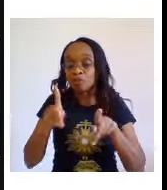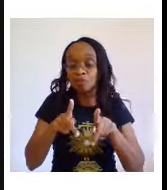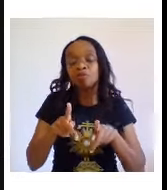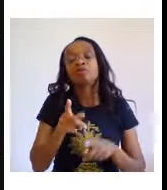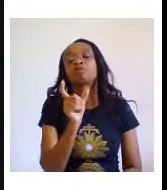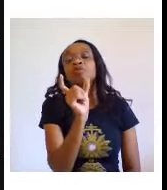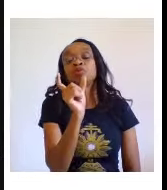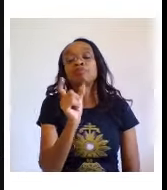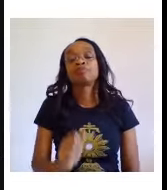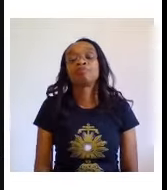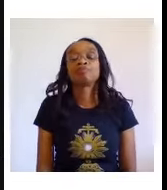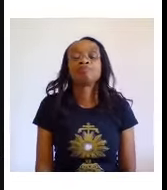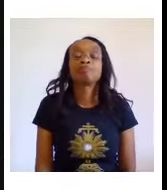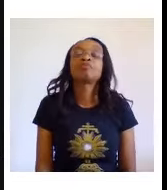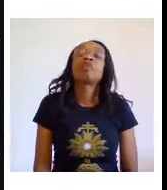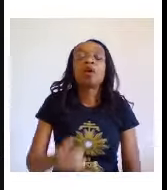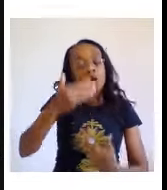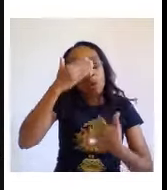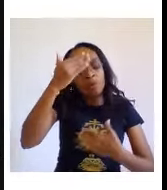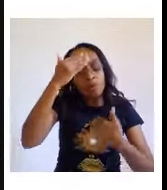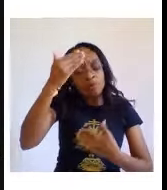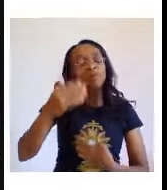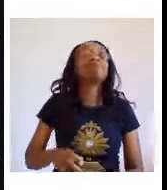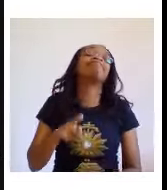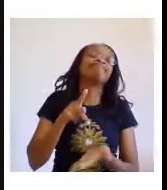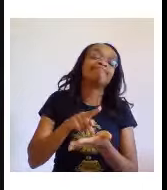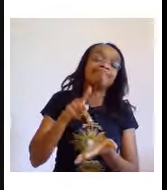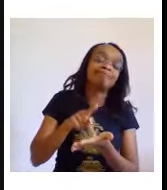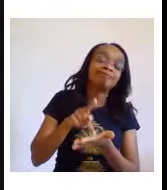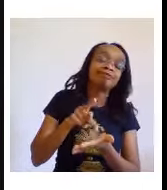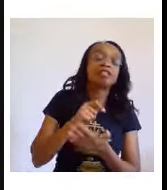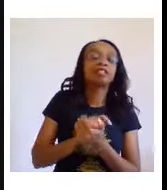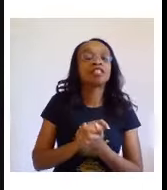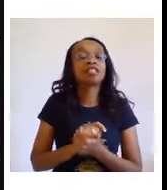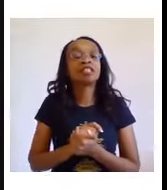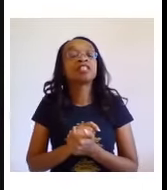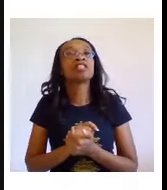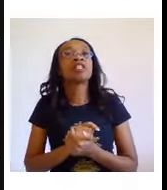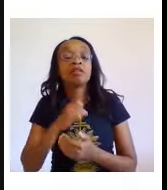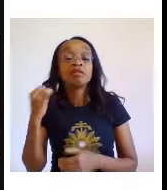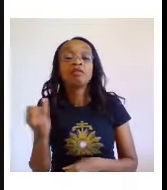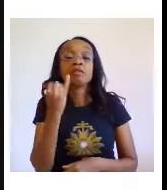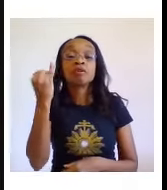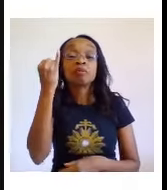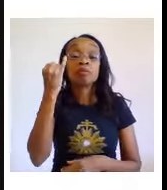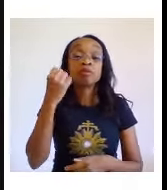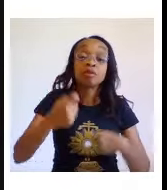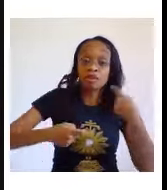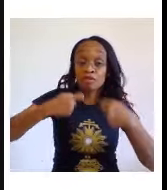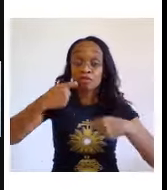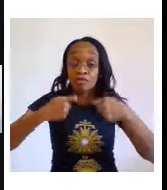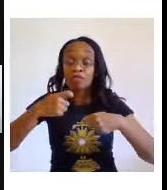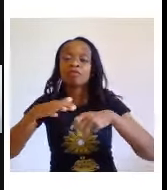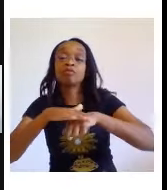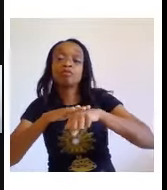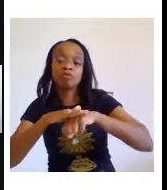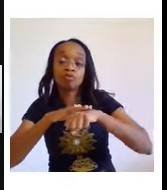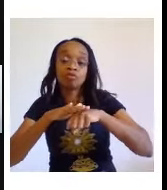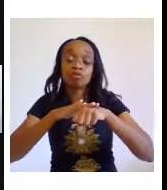Obrigado pela pergunta. De fato, é bastante interessante. Eu acho que é o debate, né,